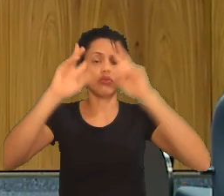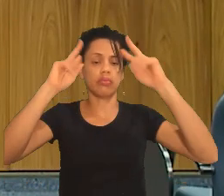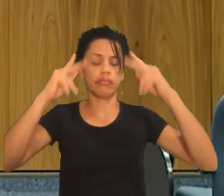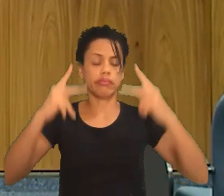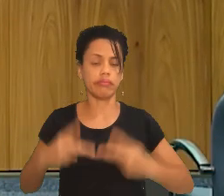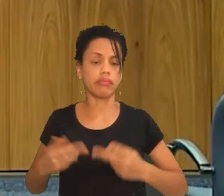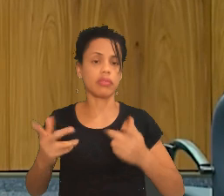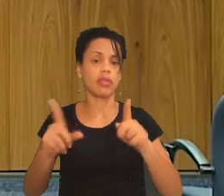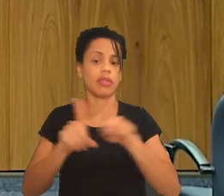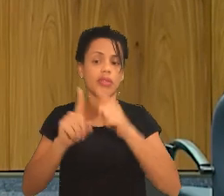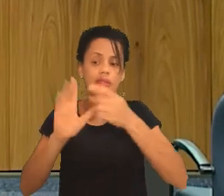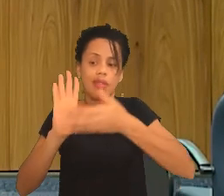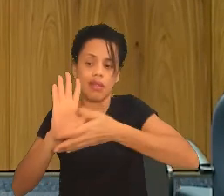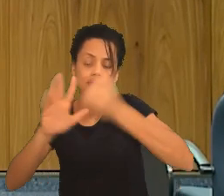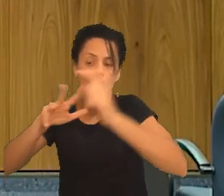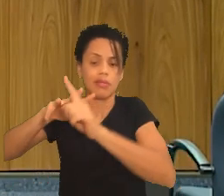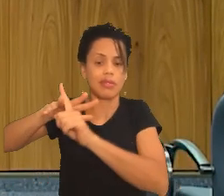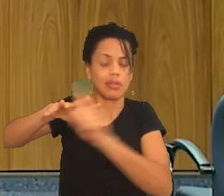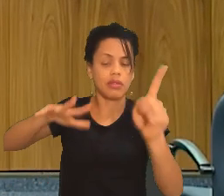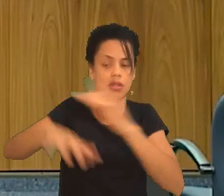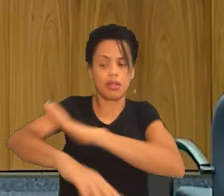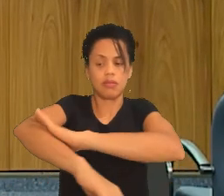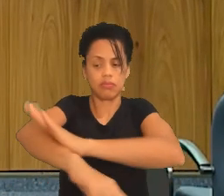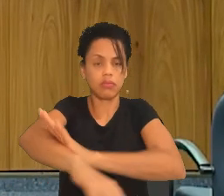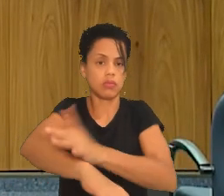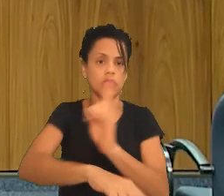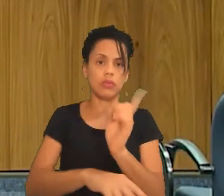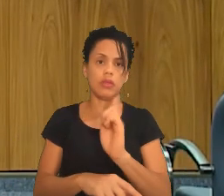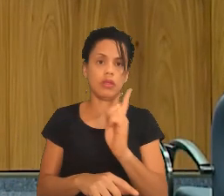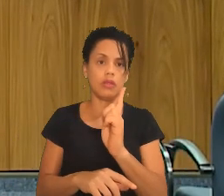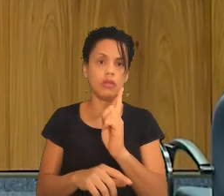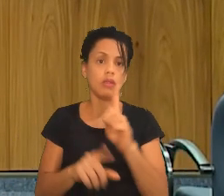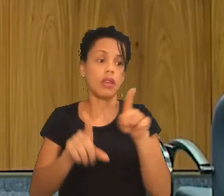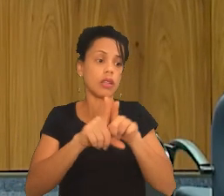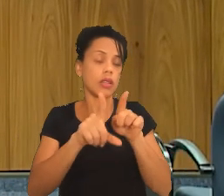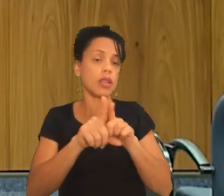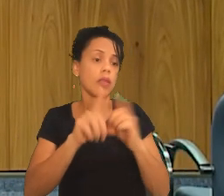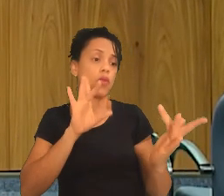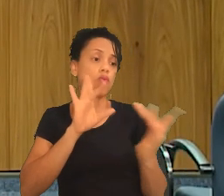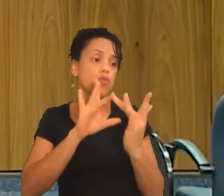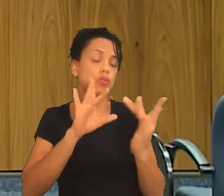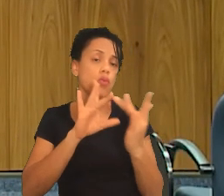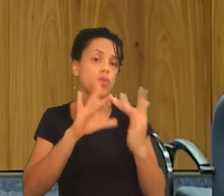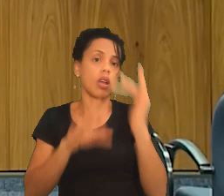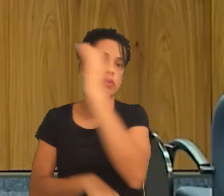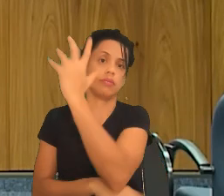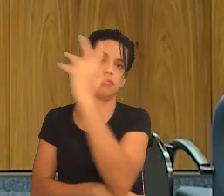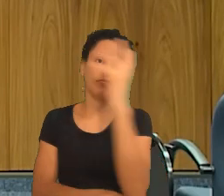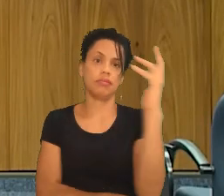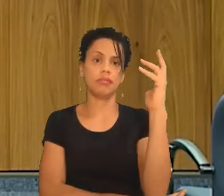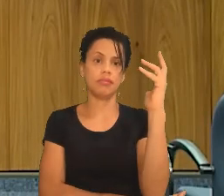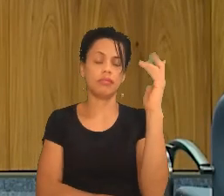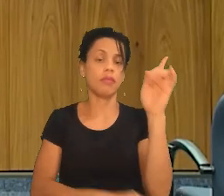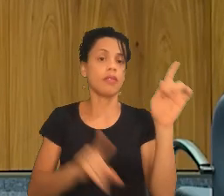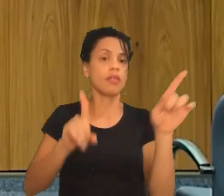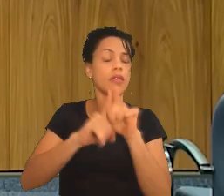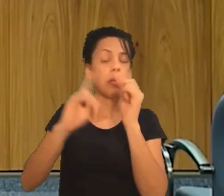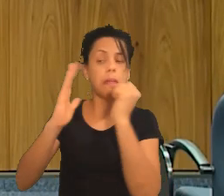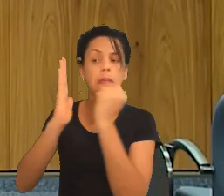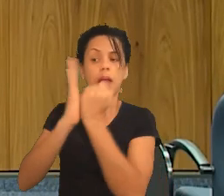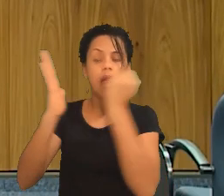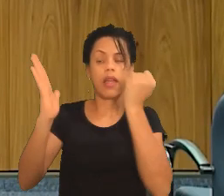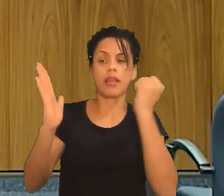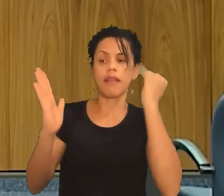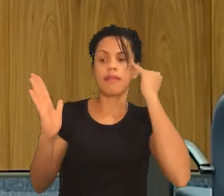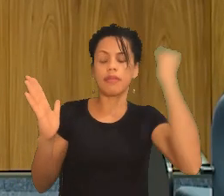quaisquer exclusões ou discriminações, incluindo as relações com a natureza. Também marca definitivamente a ideia, a força de que qualquer